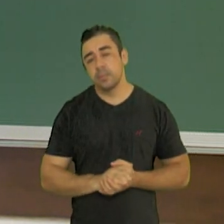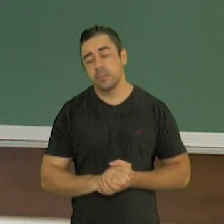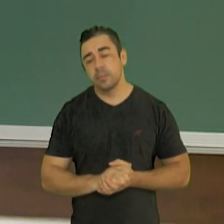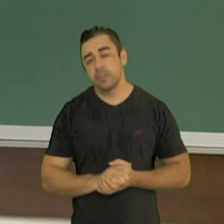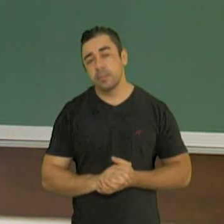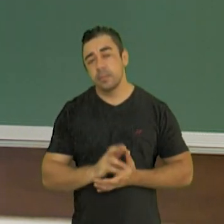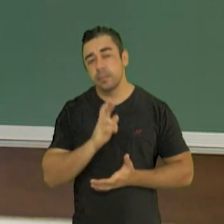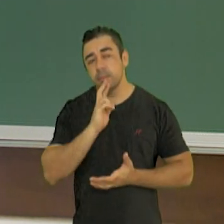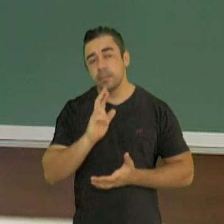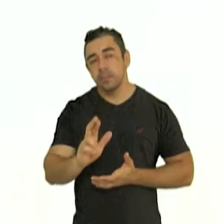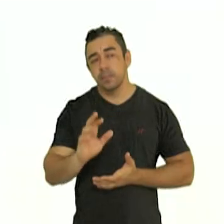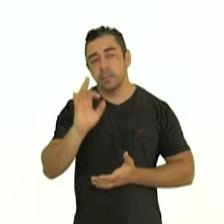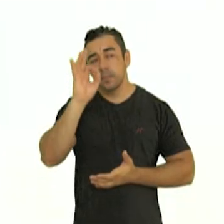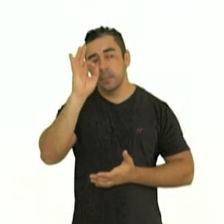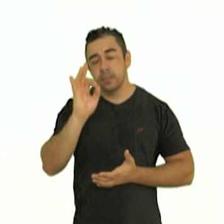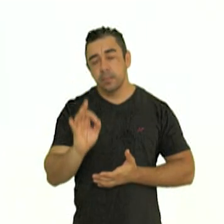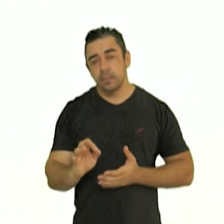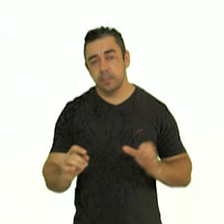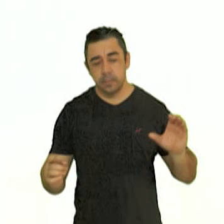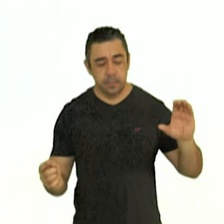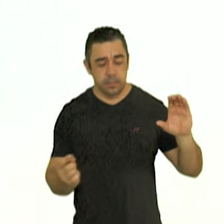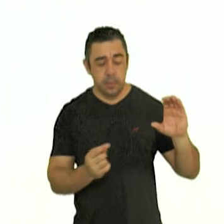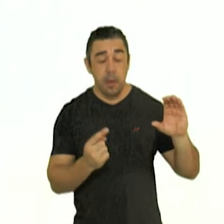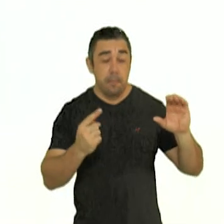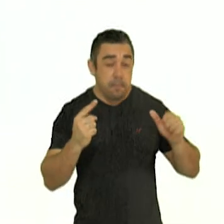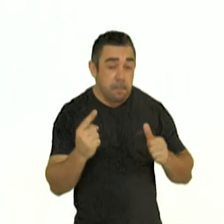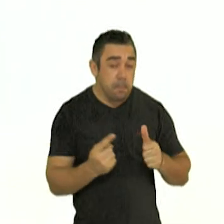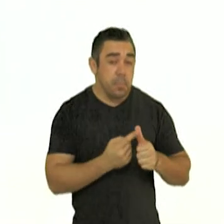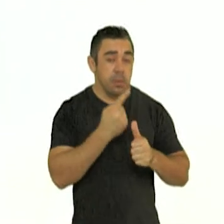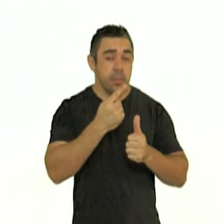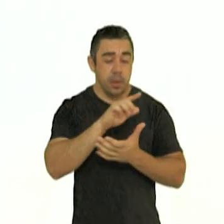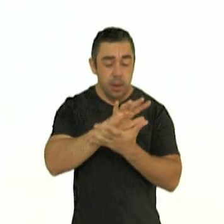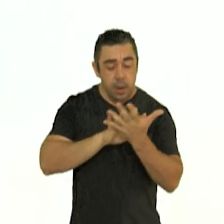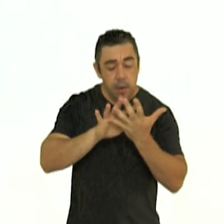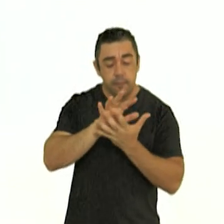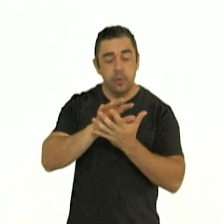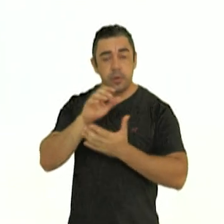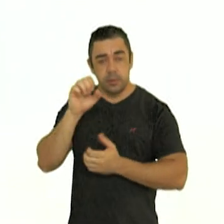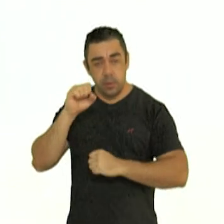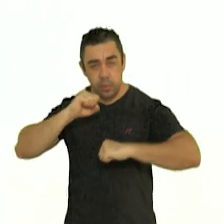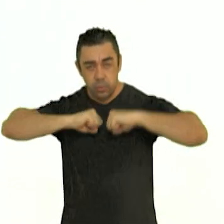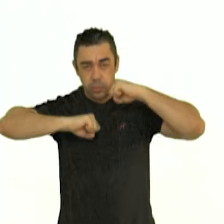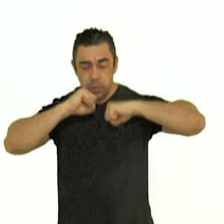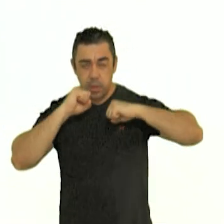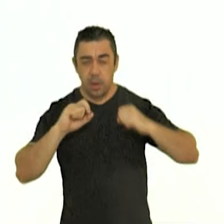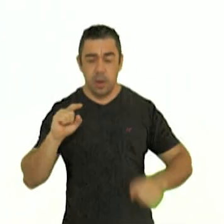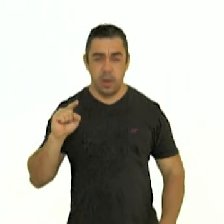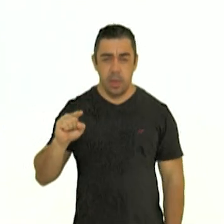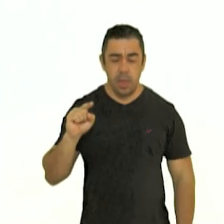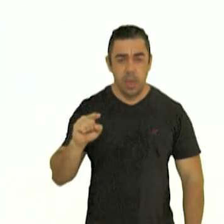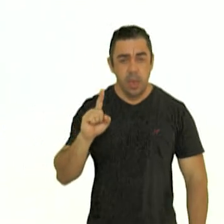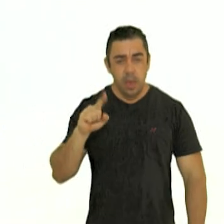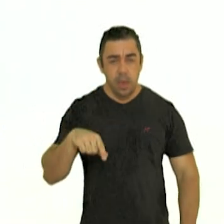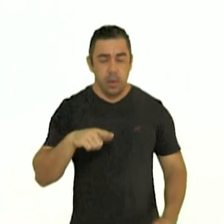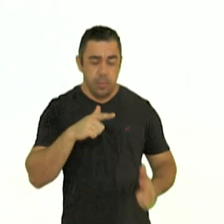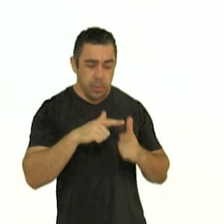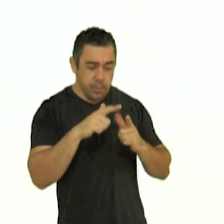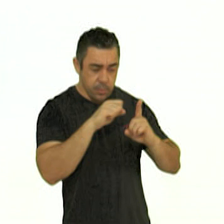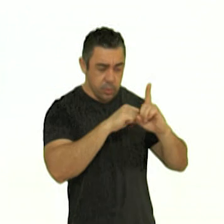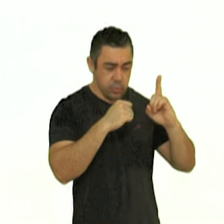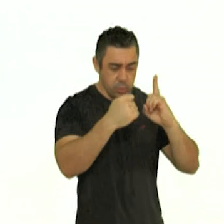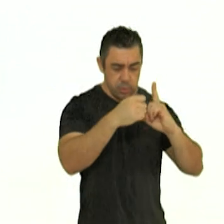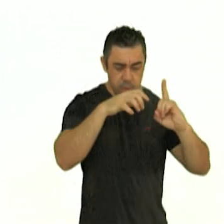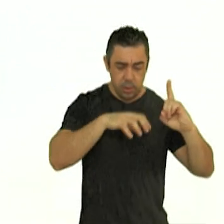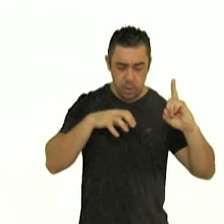Guerra Mundial? Vimos que foi com a Primeira Revolução Industrial. Essa socioespacialidade já vai tomando uma